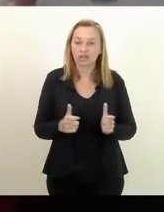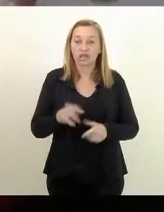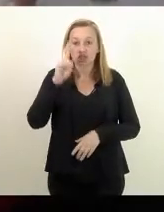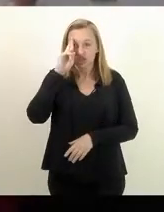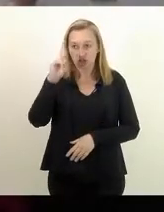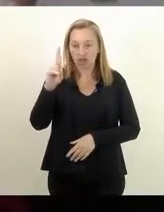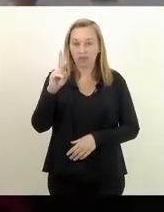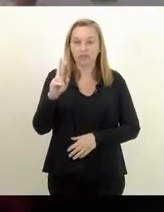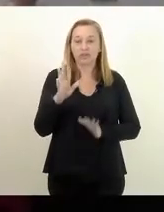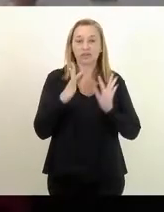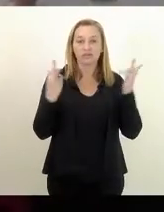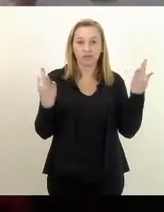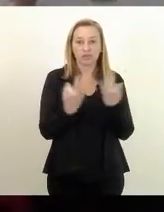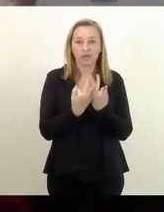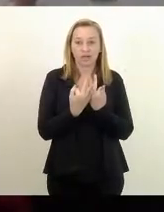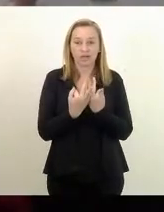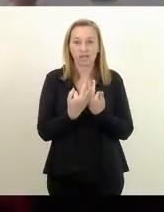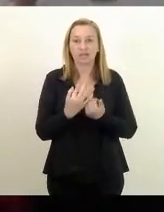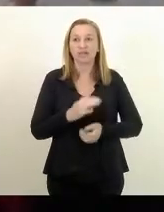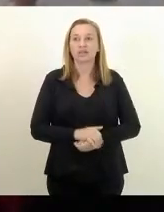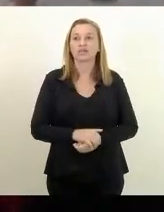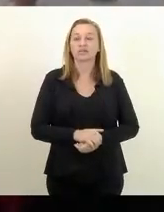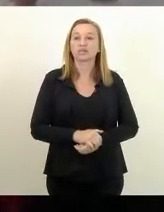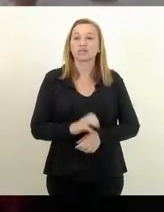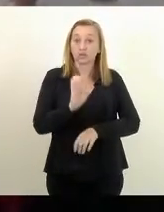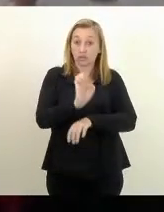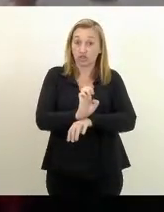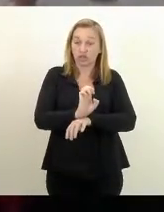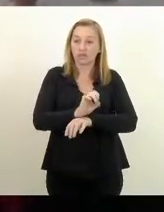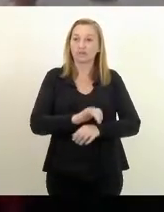os seus lares e coloca o Estado